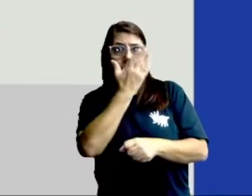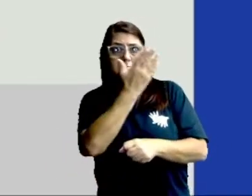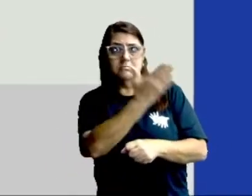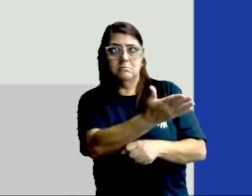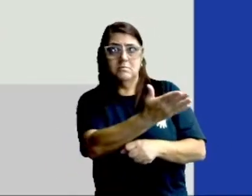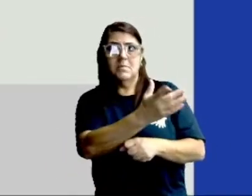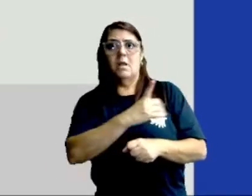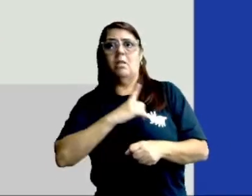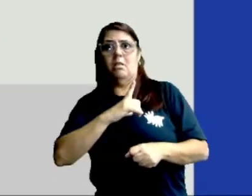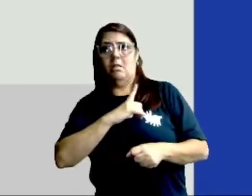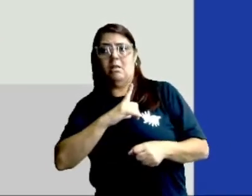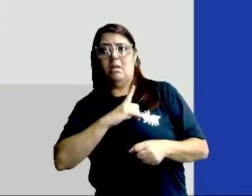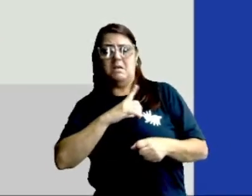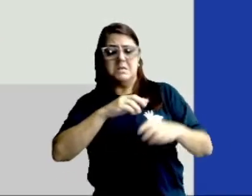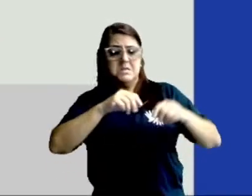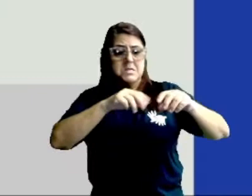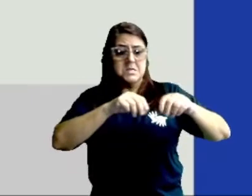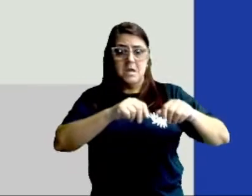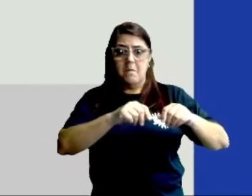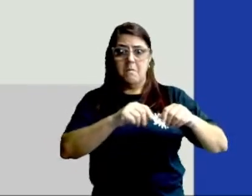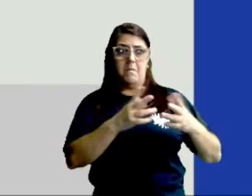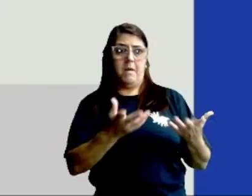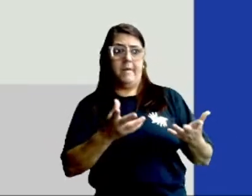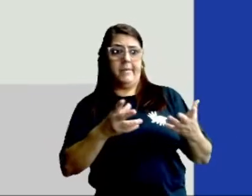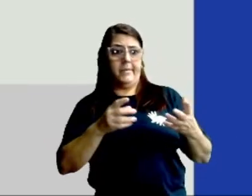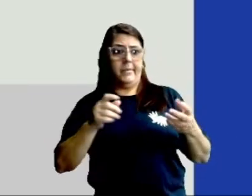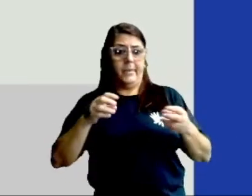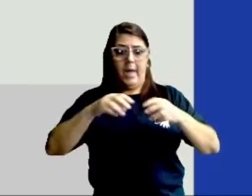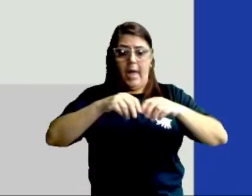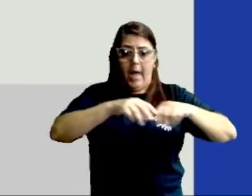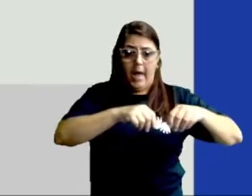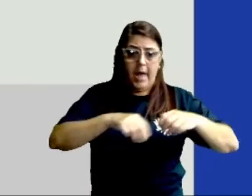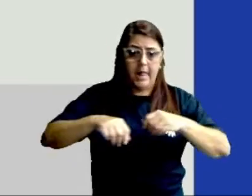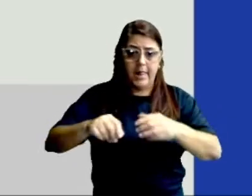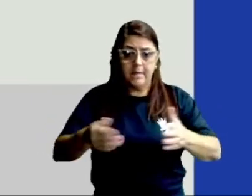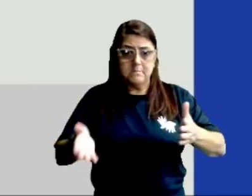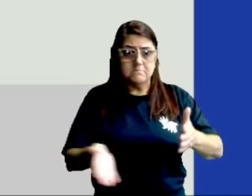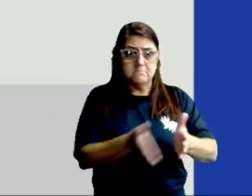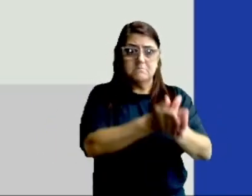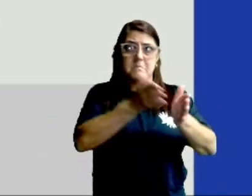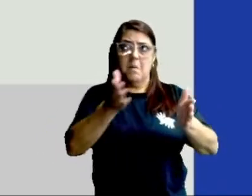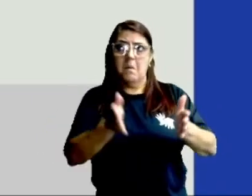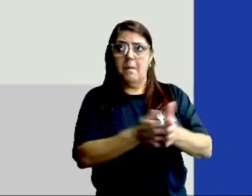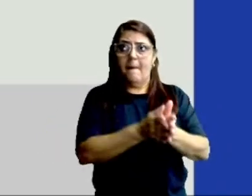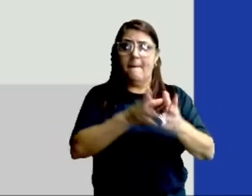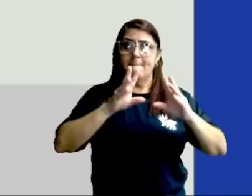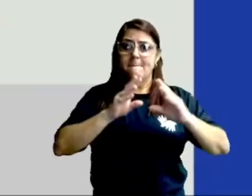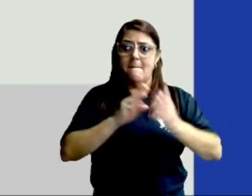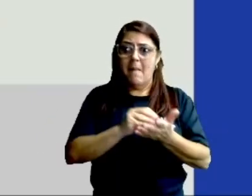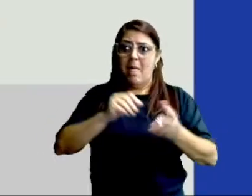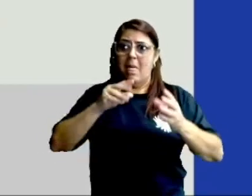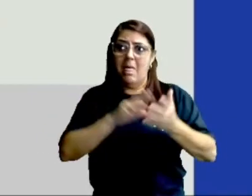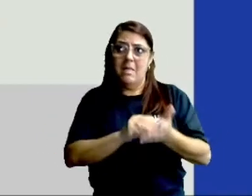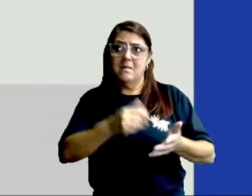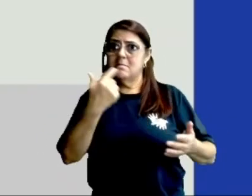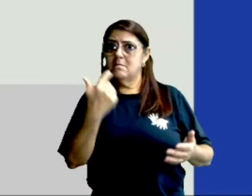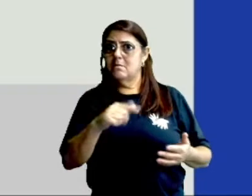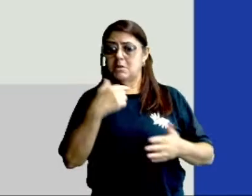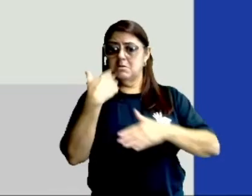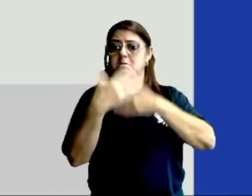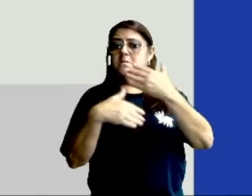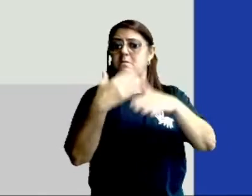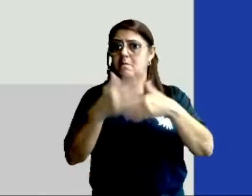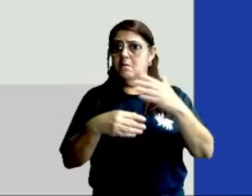não faziam, não tinha cimento, não tinha liga, não tinha argamassa para poder manter as construções dele. Vamos lá, eles eram bem